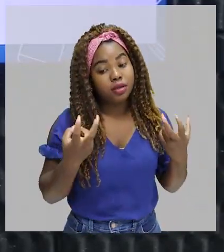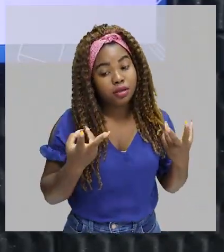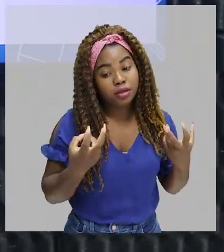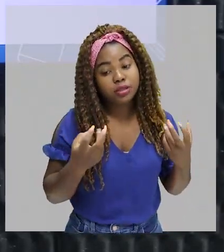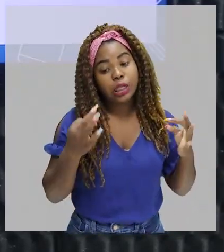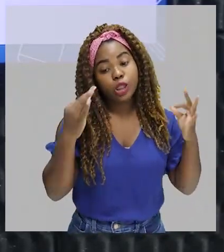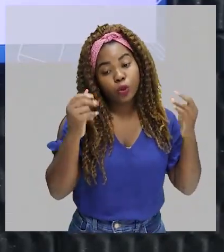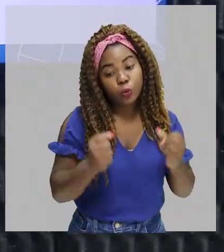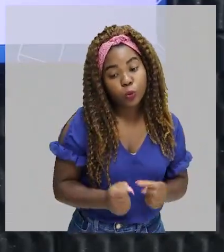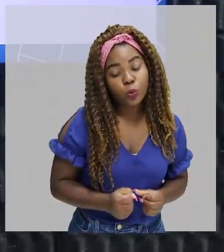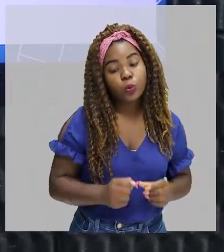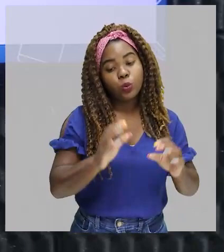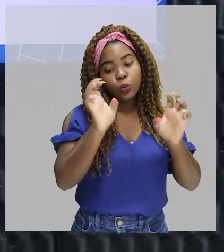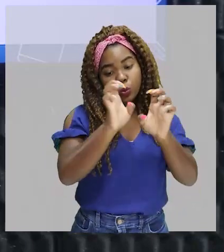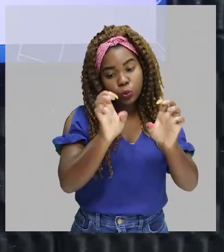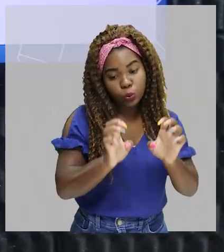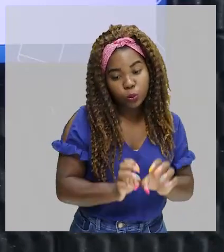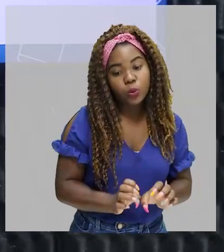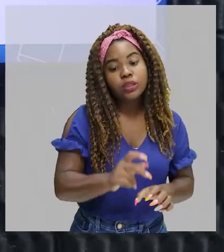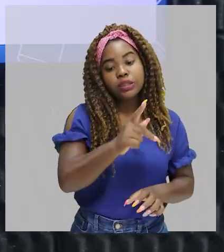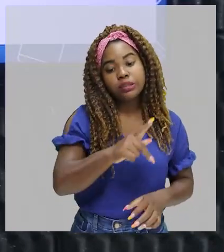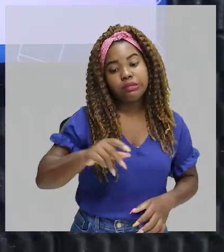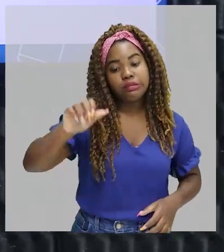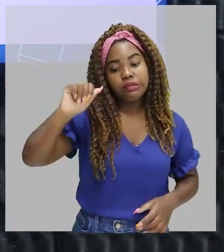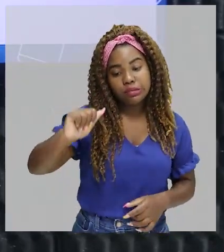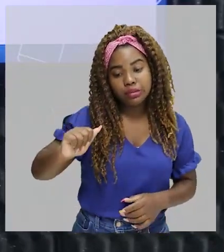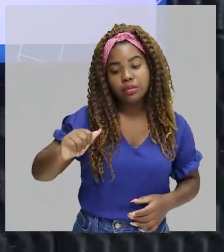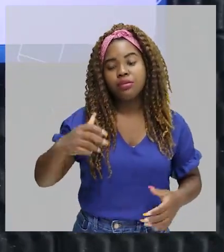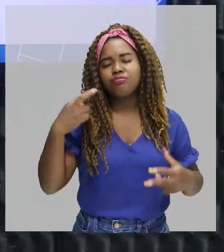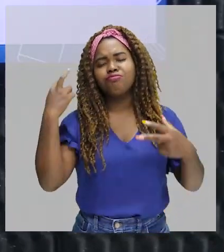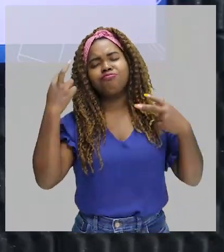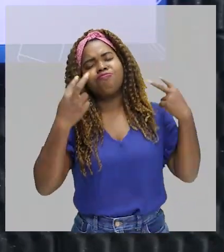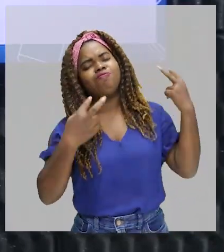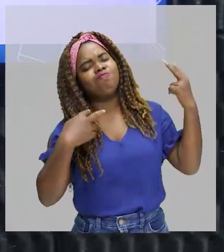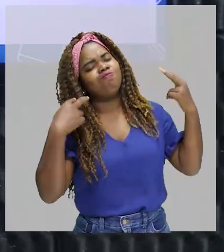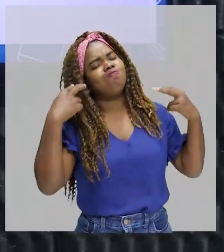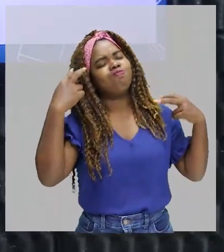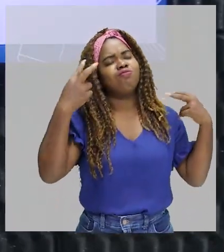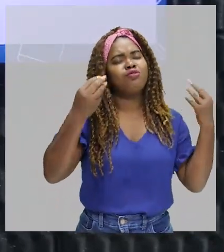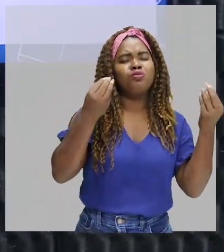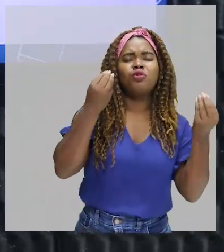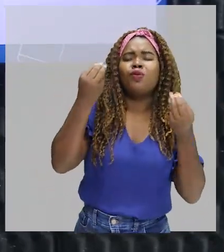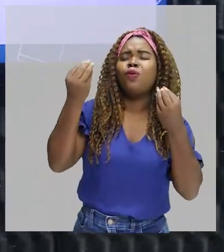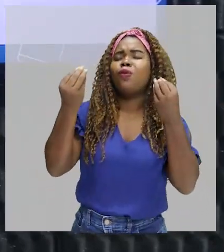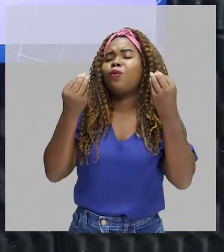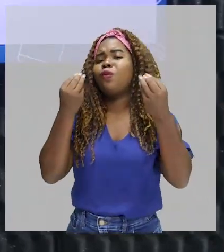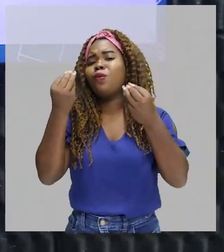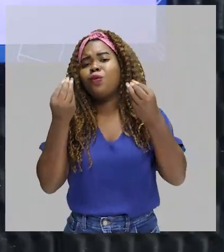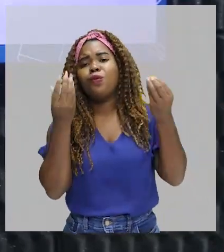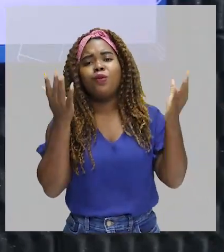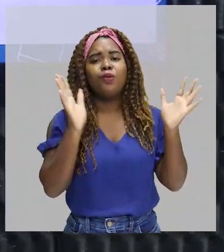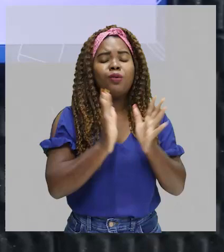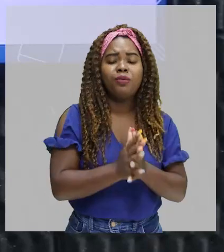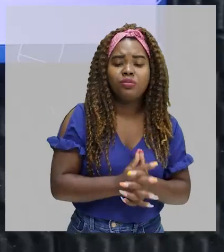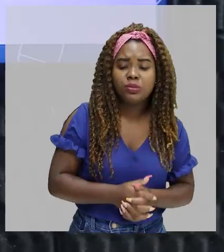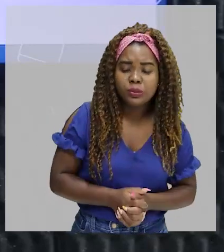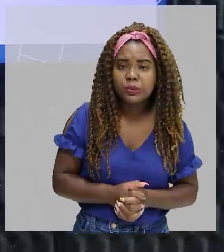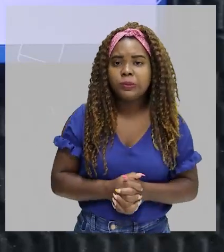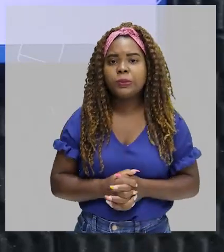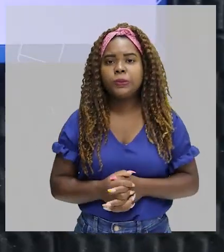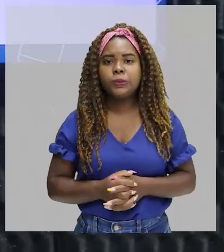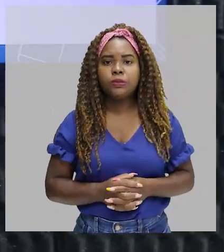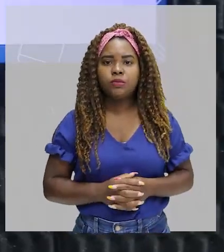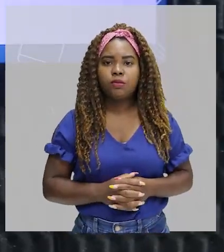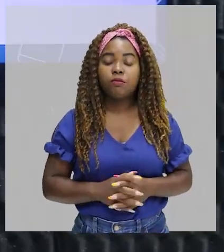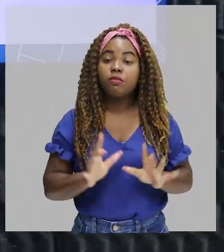identificasse todos os termos da minha sequência sem se preocupar em você estar com fração irredutível. Meu Deus, e agora eu tenho que